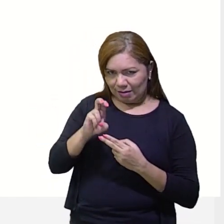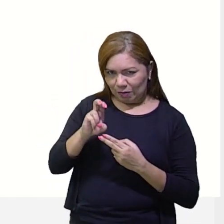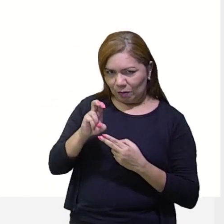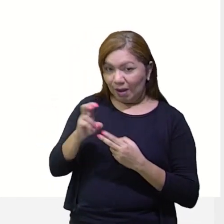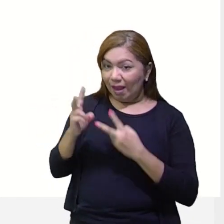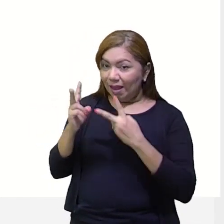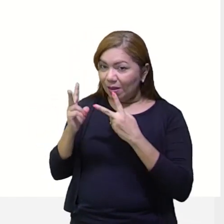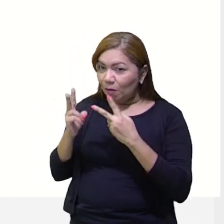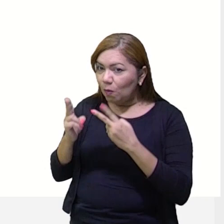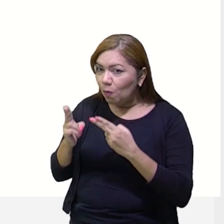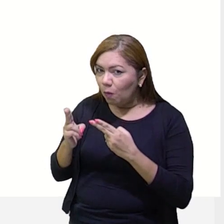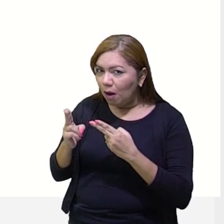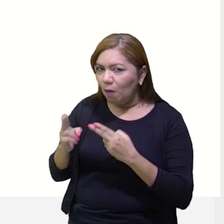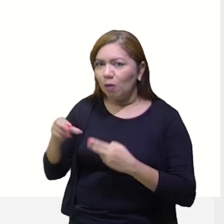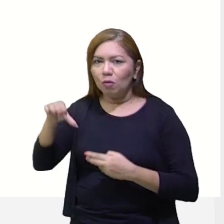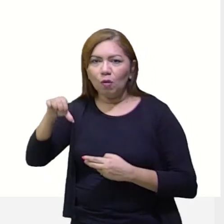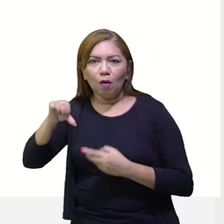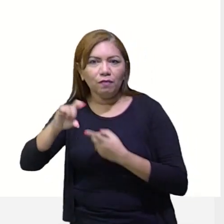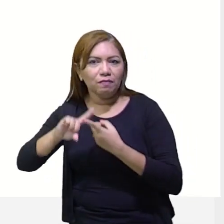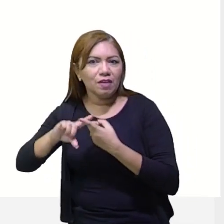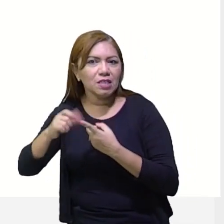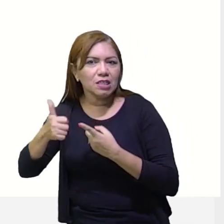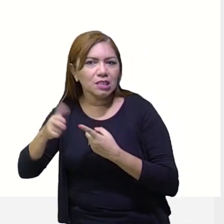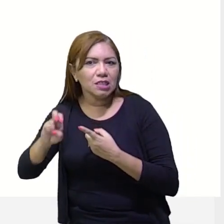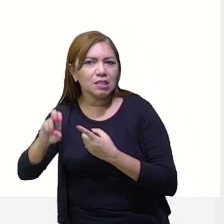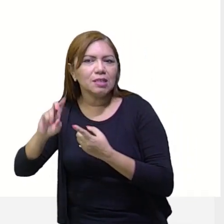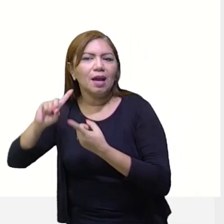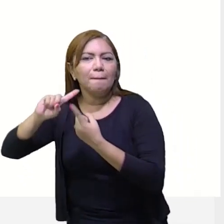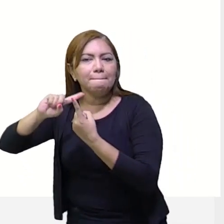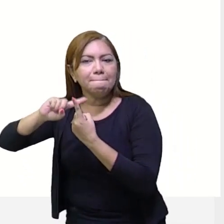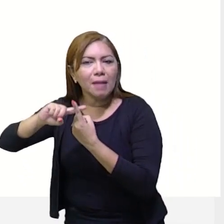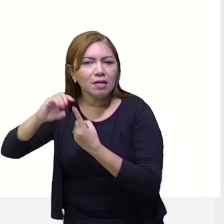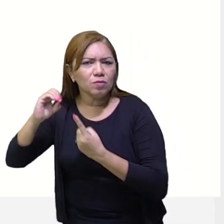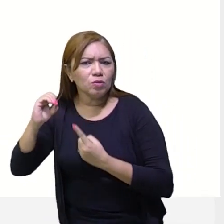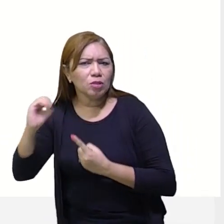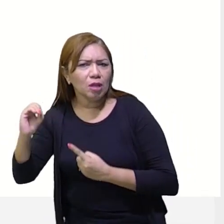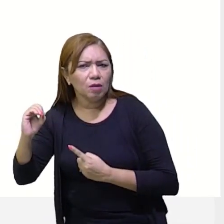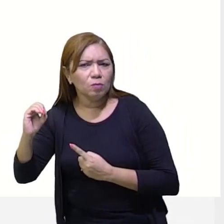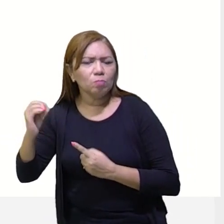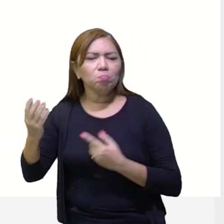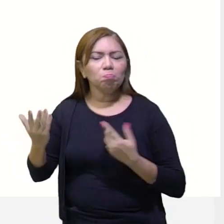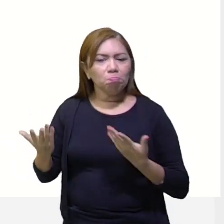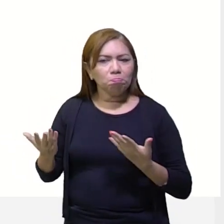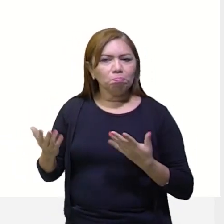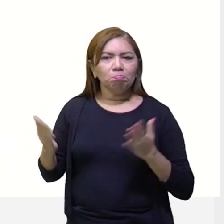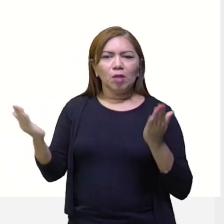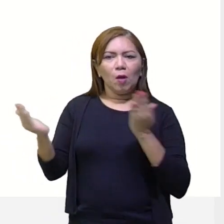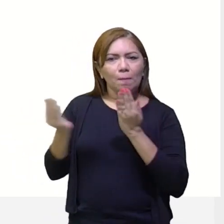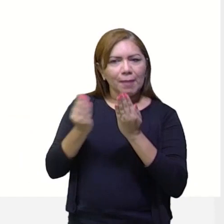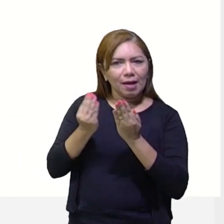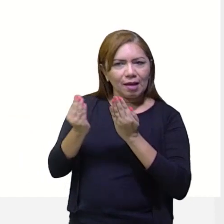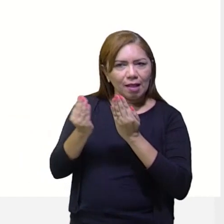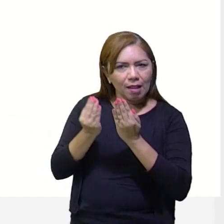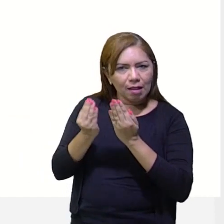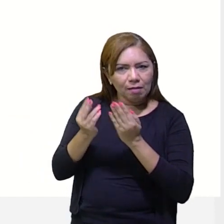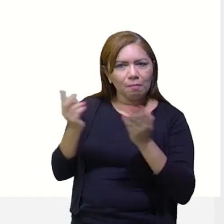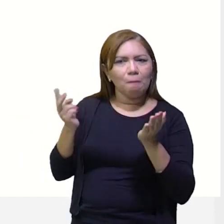somado com o resto. Olha aqui, ó. Isso aqui é uma relação da